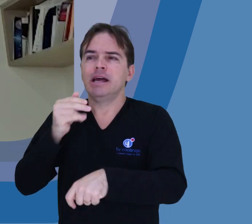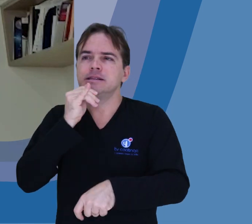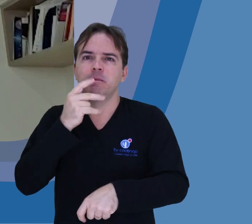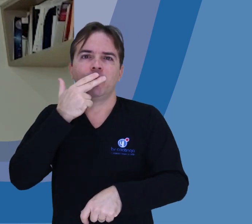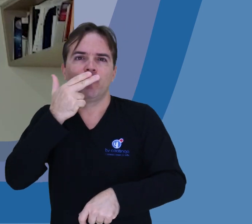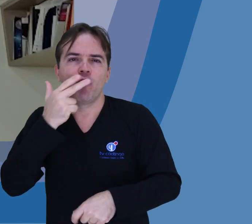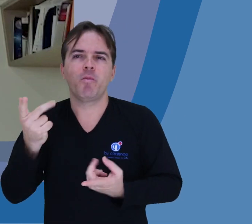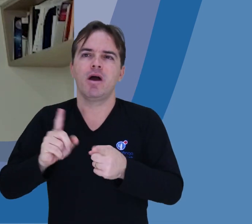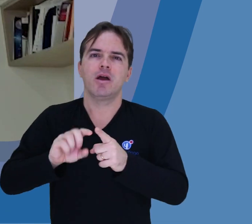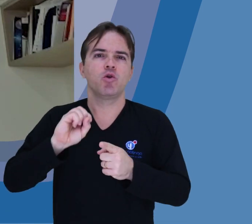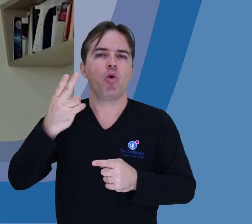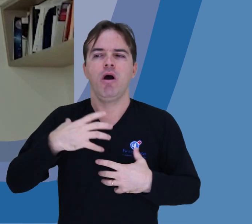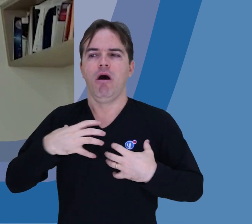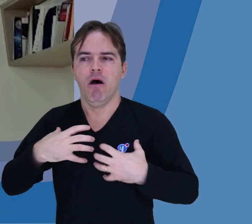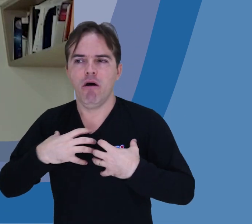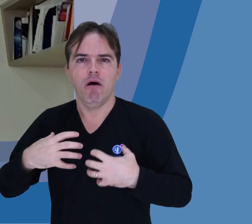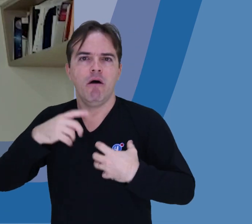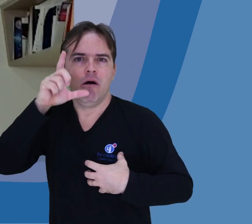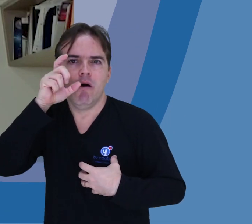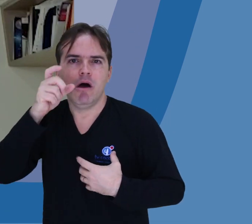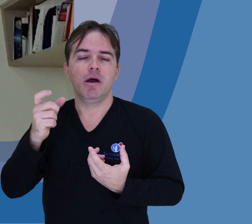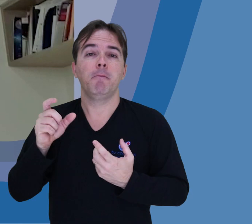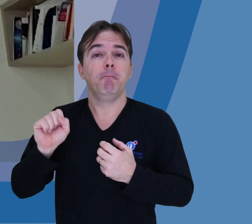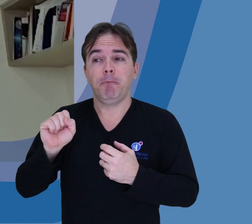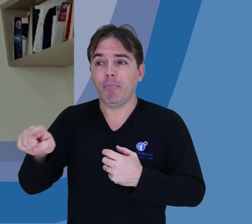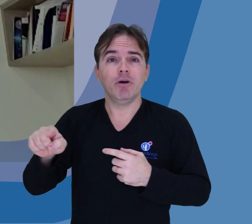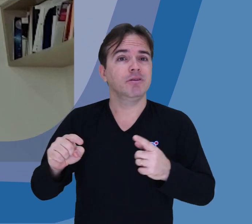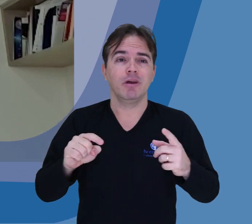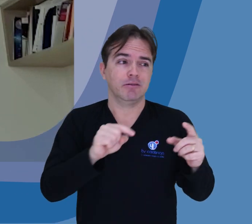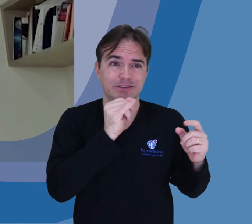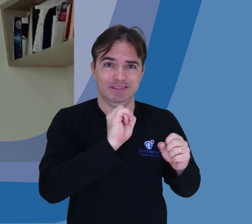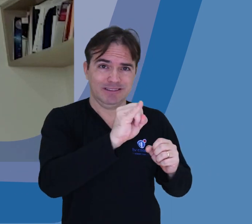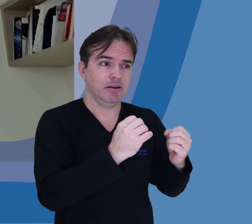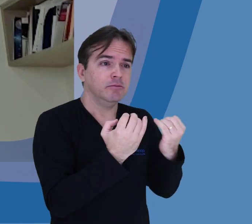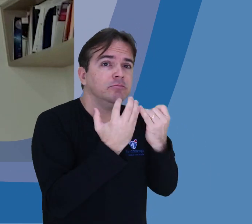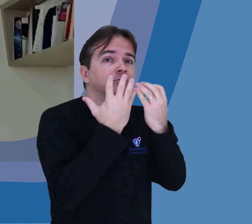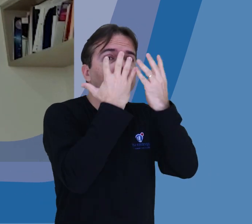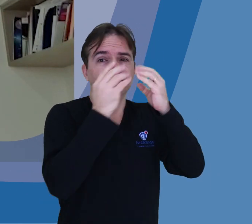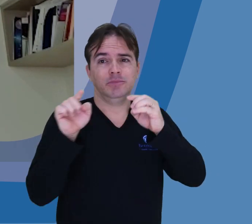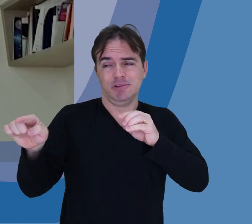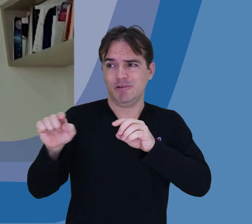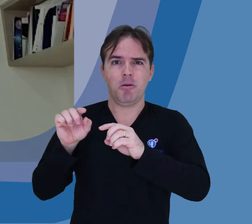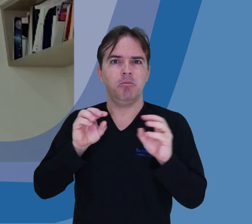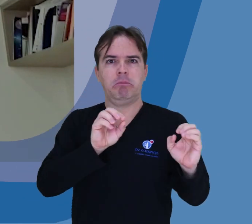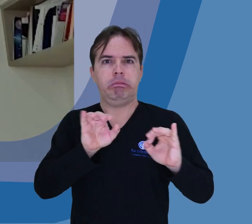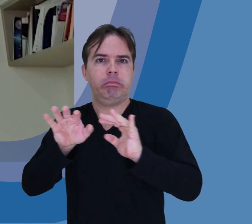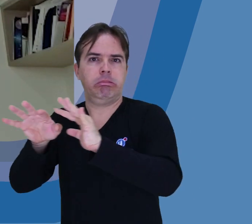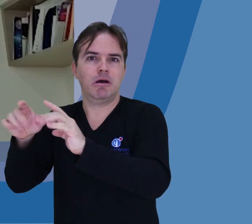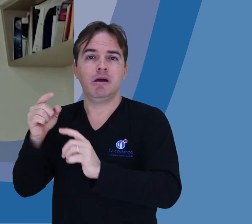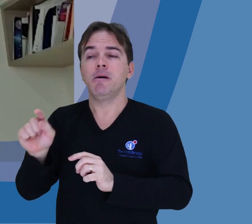fumante né ah depois você que a gente chama o jeito é você né doença pulmonar obstrutiva crônica então só um pessoas